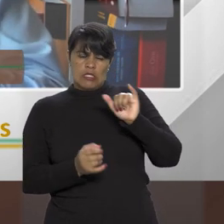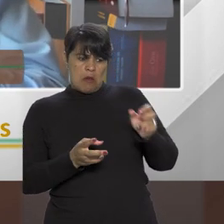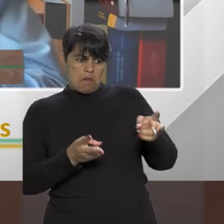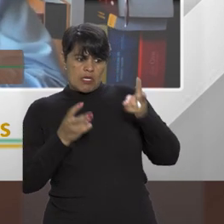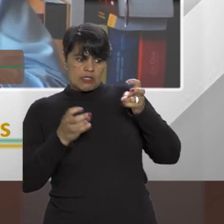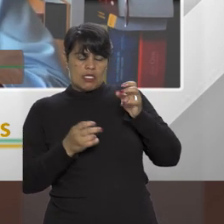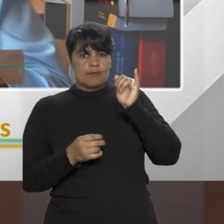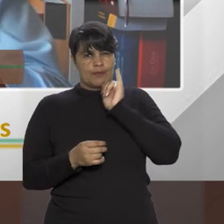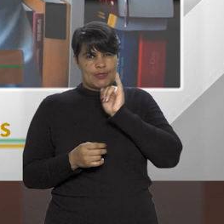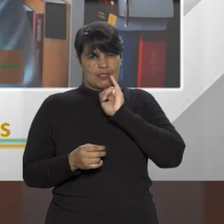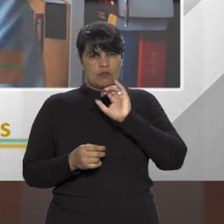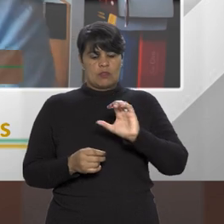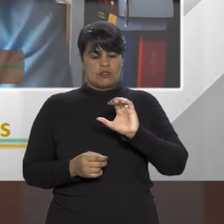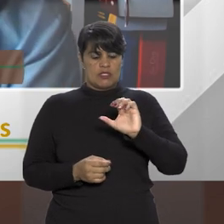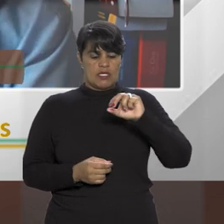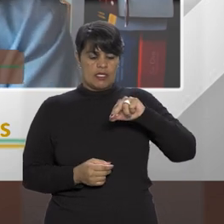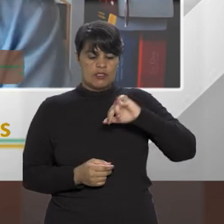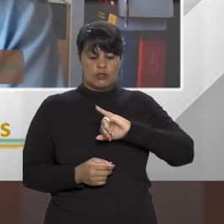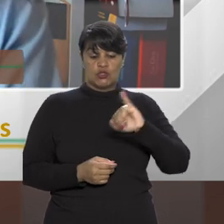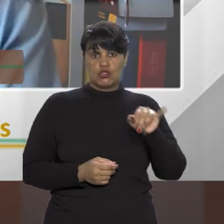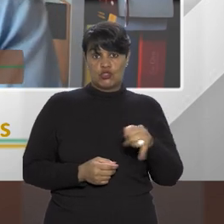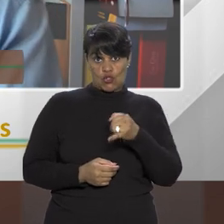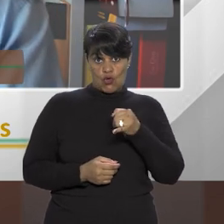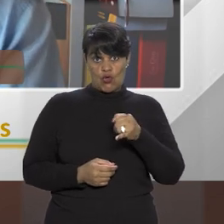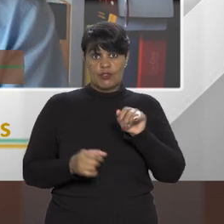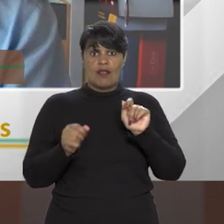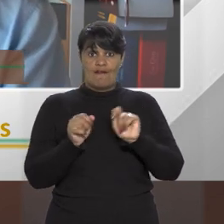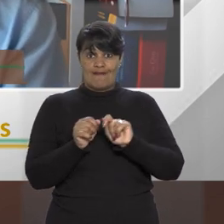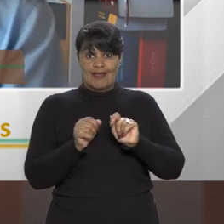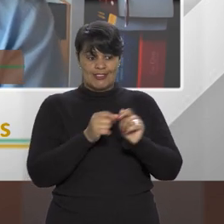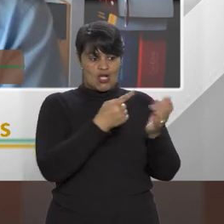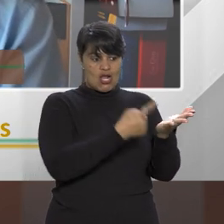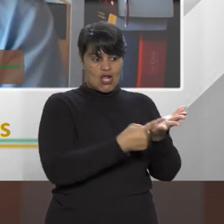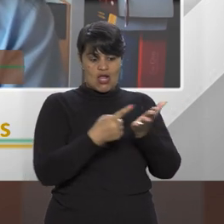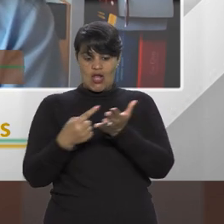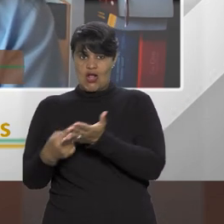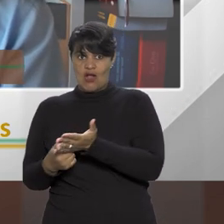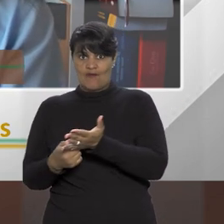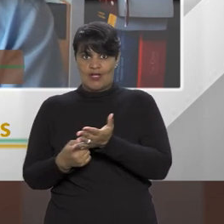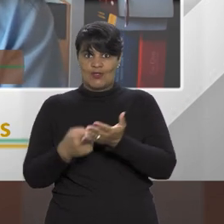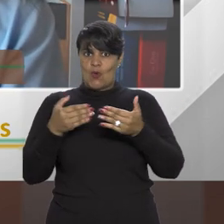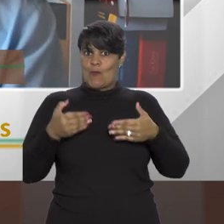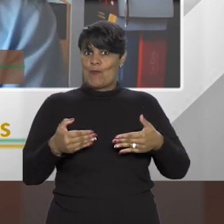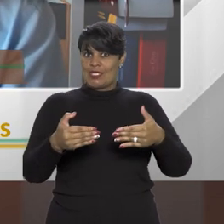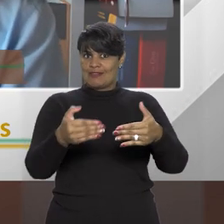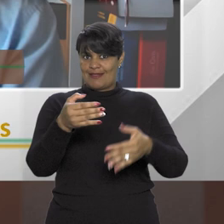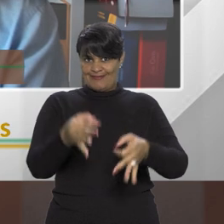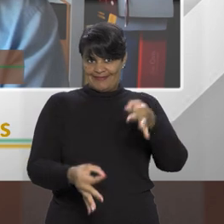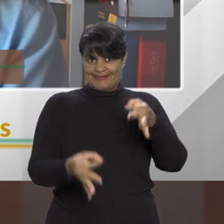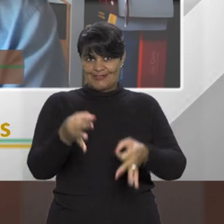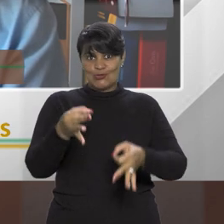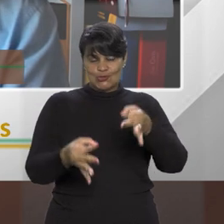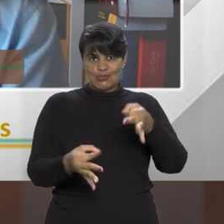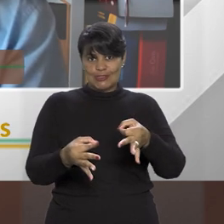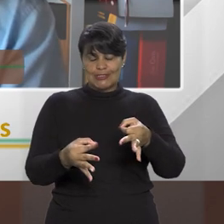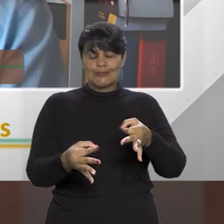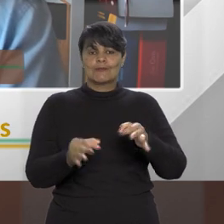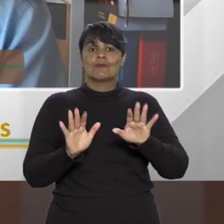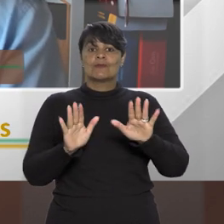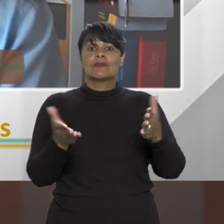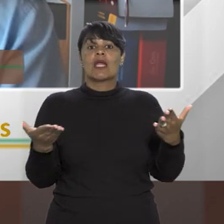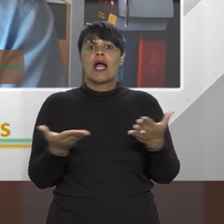Ministério da Justiça e agora, no PJE, você tem no PJE um link para a